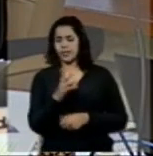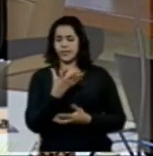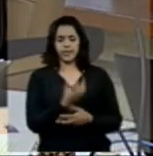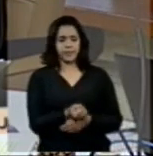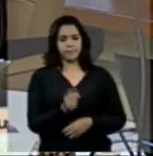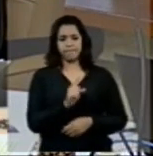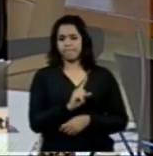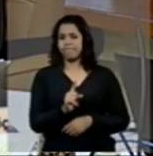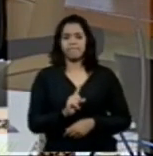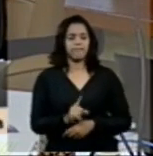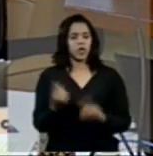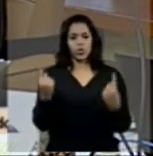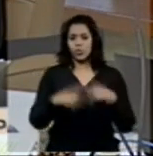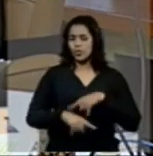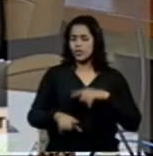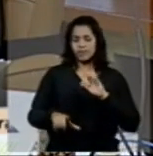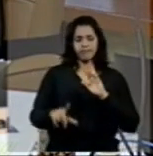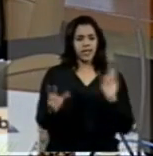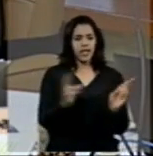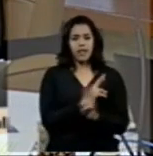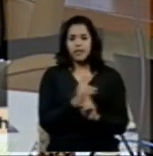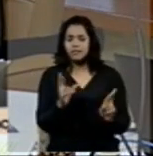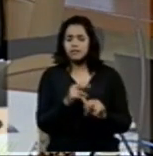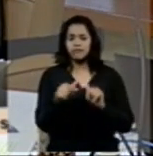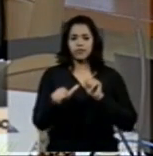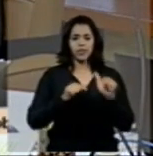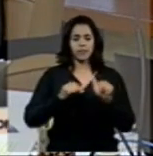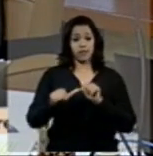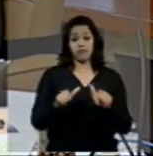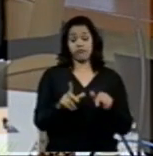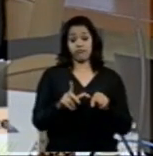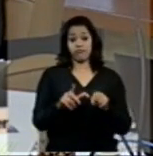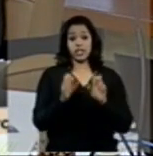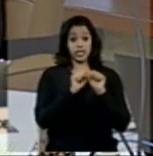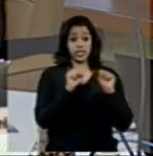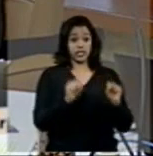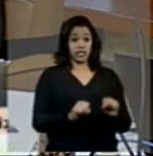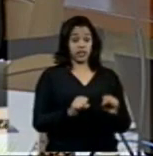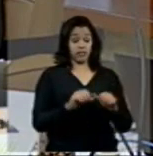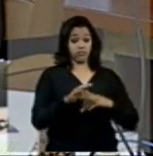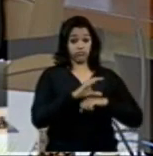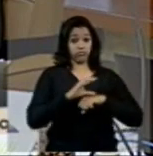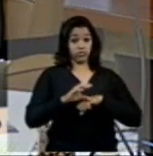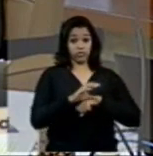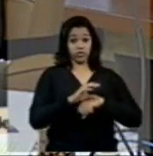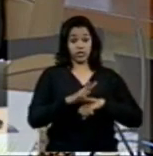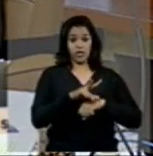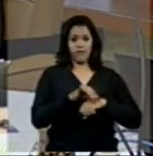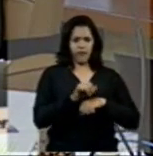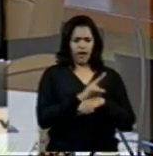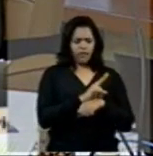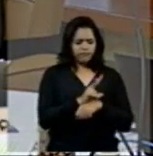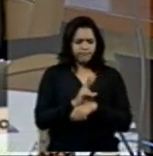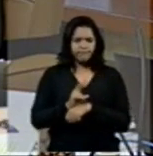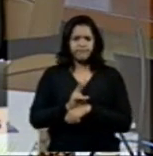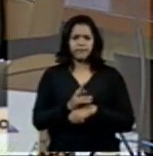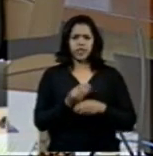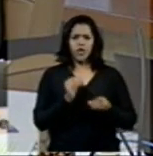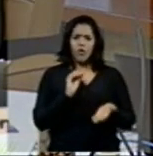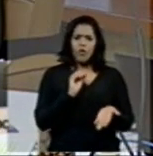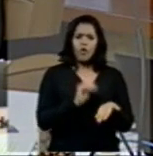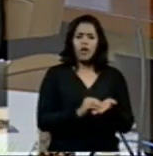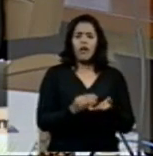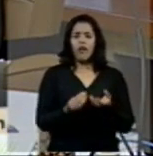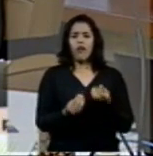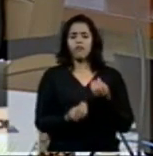estruturação constitucional das relações de emprego. O sistema constitucional que tutela os modos de